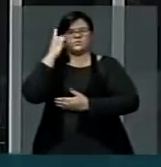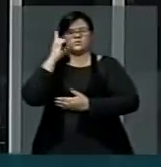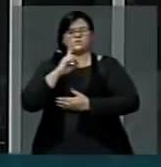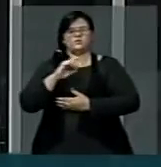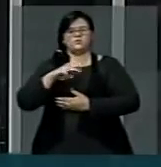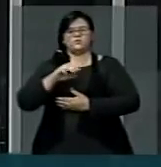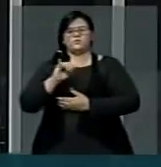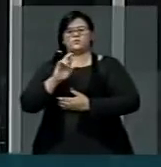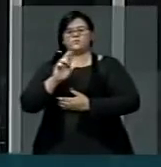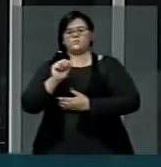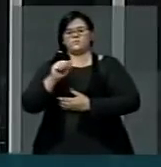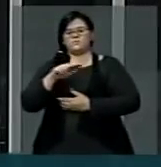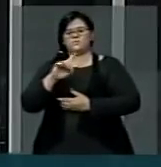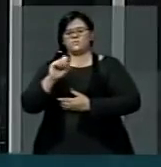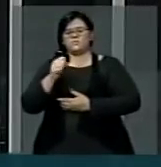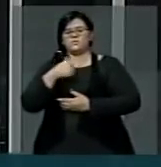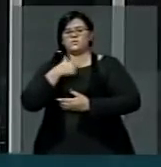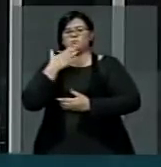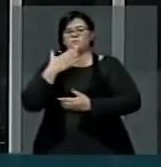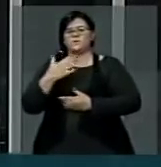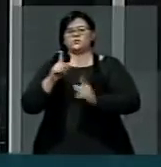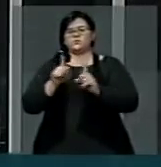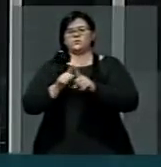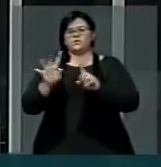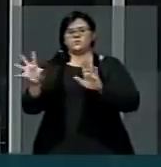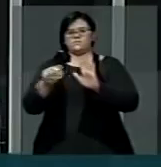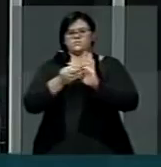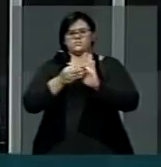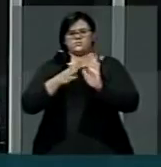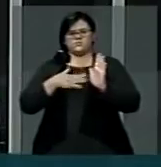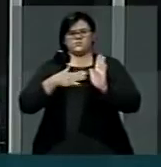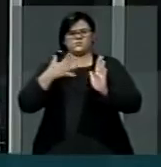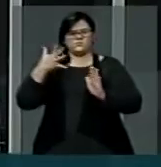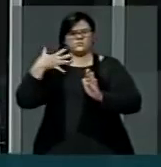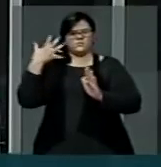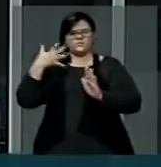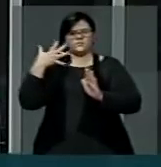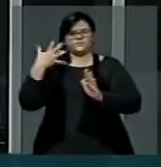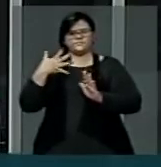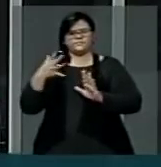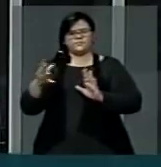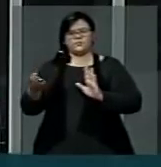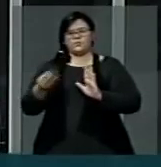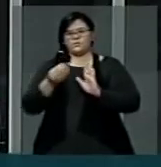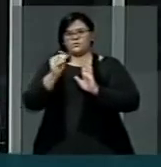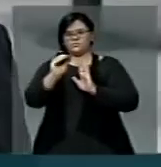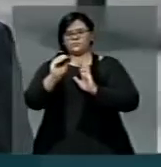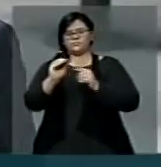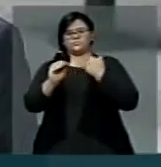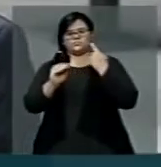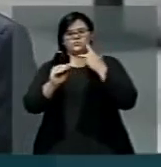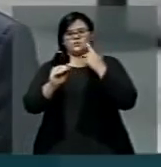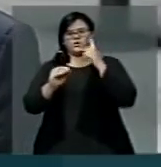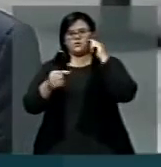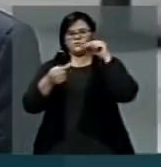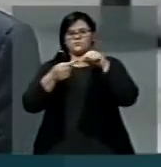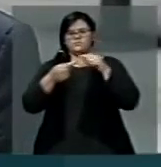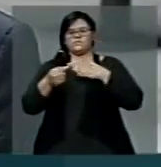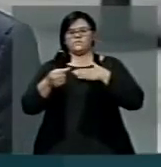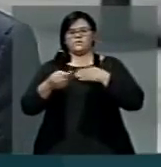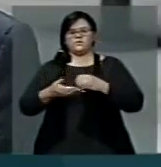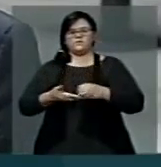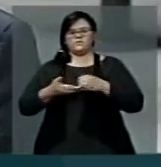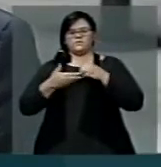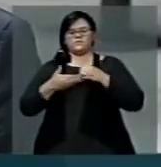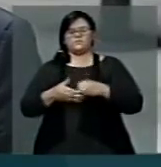e solicitar, senhor presidente, que seja constado no nosso pronunciamento as palavras acertadas e do